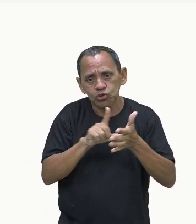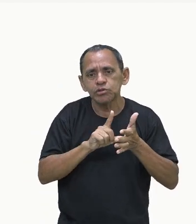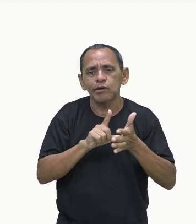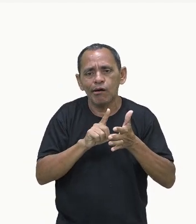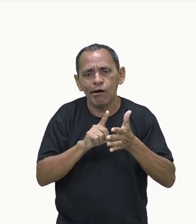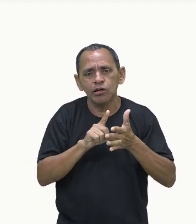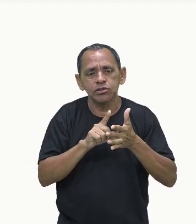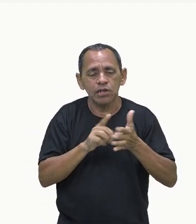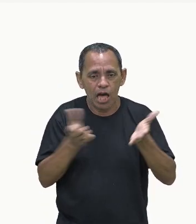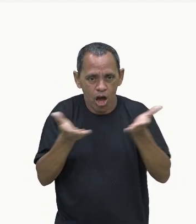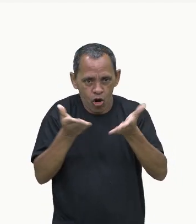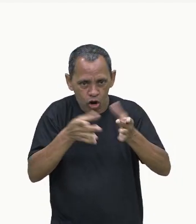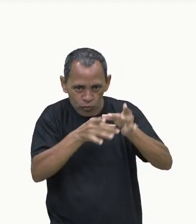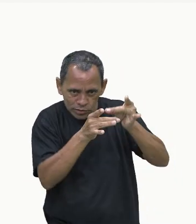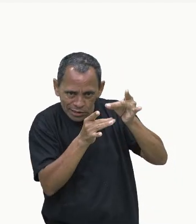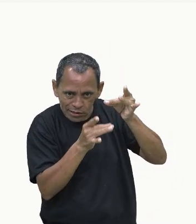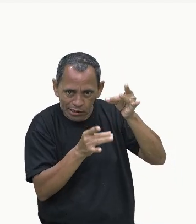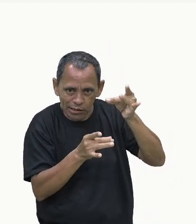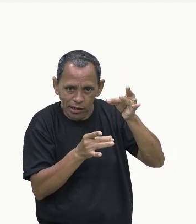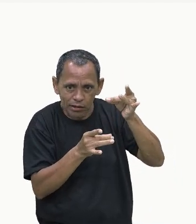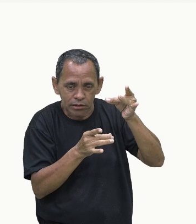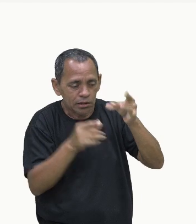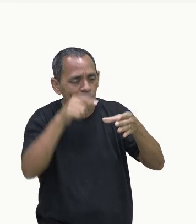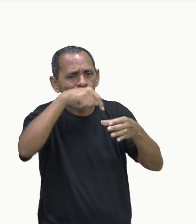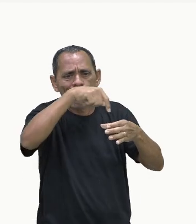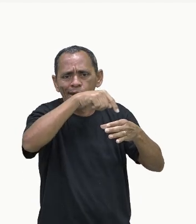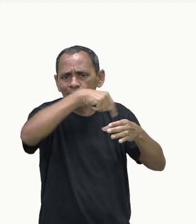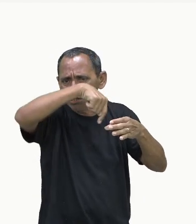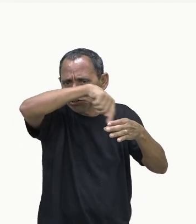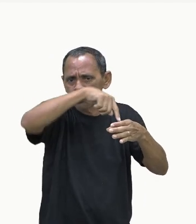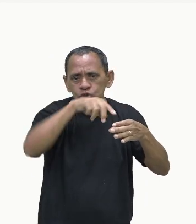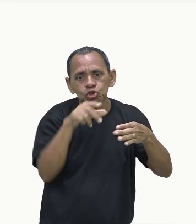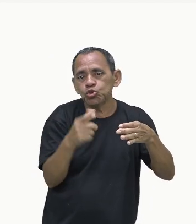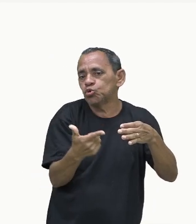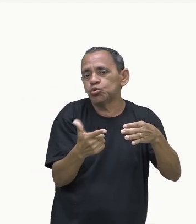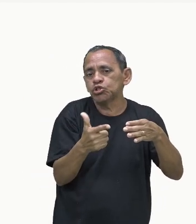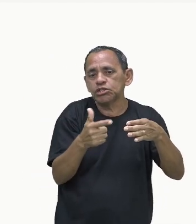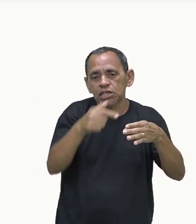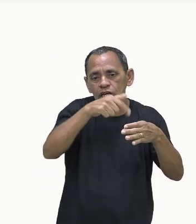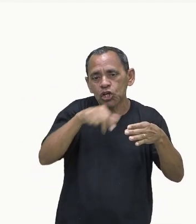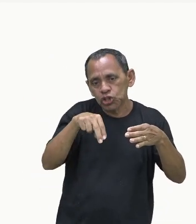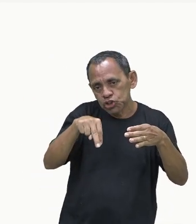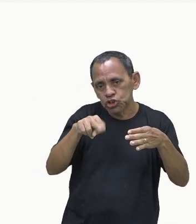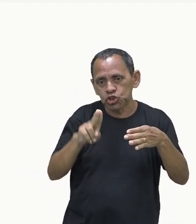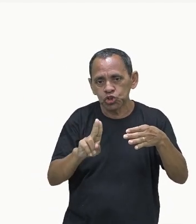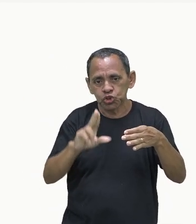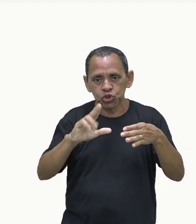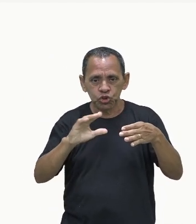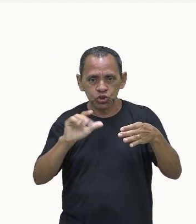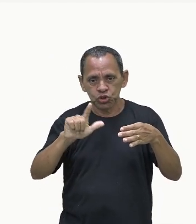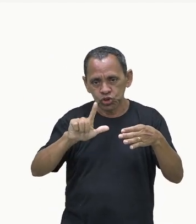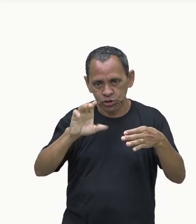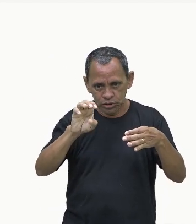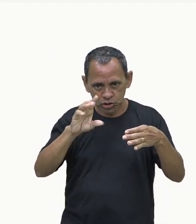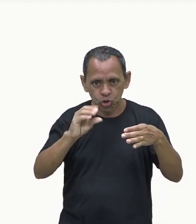pouco mais. Como ela não tem o núcleo, então o DNA ele está todo